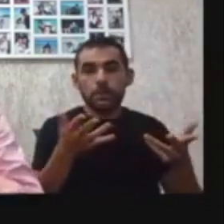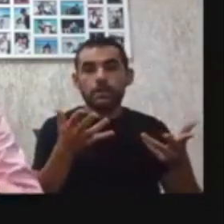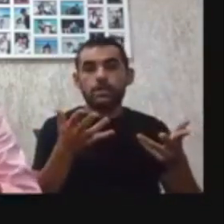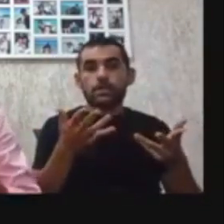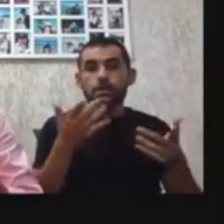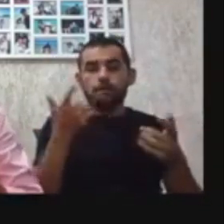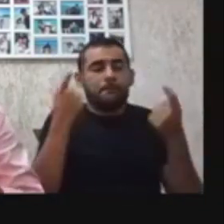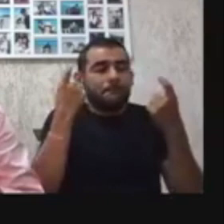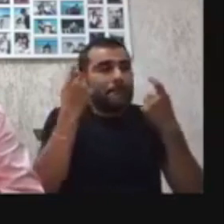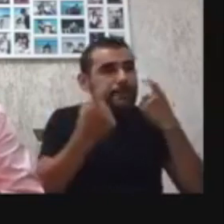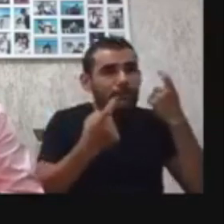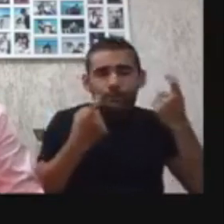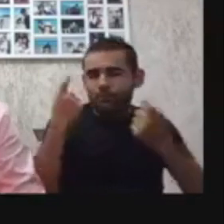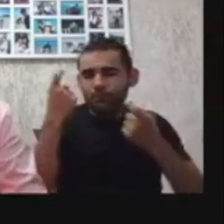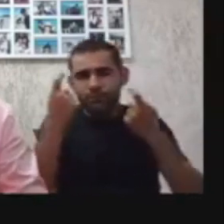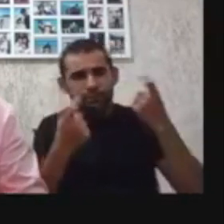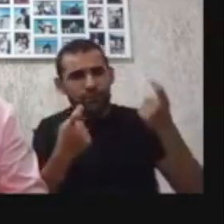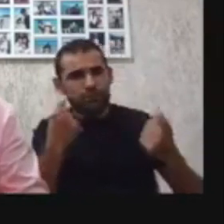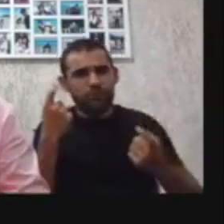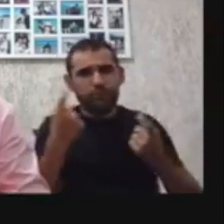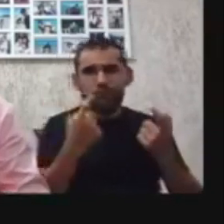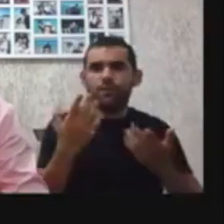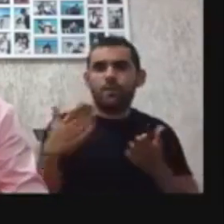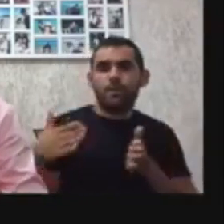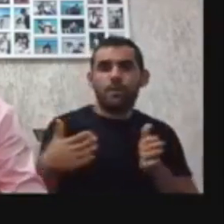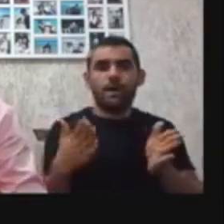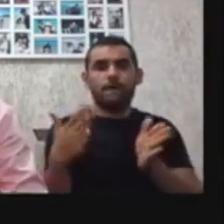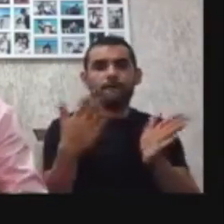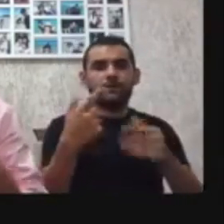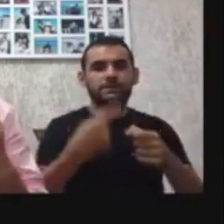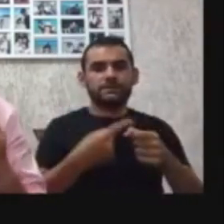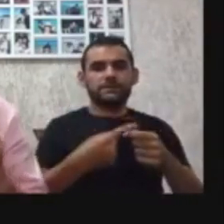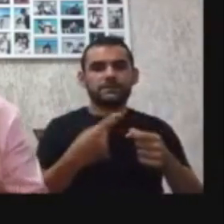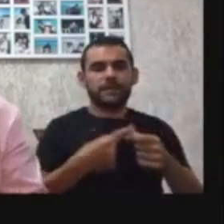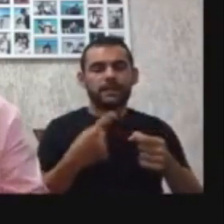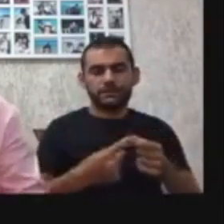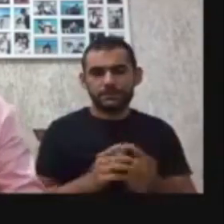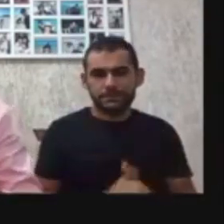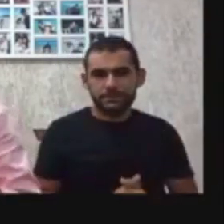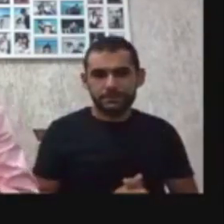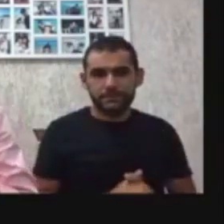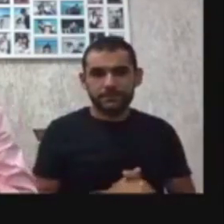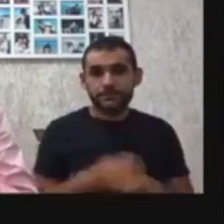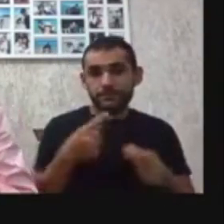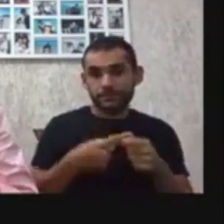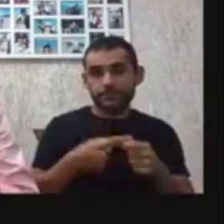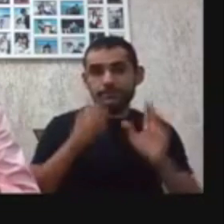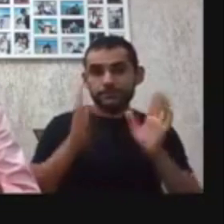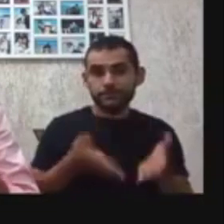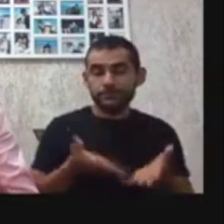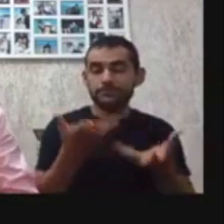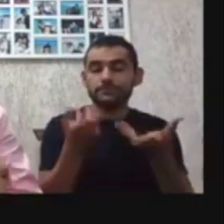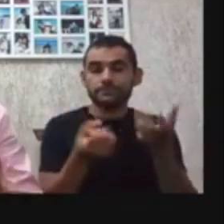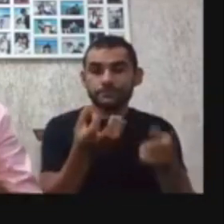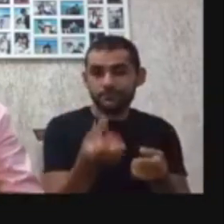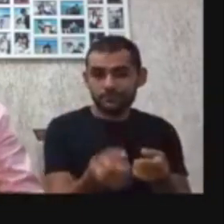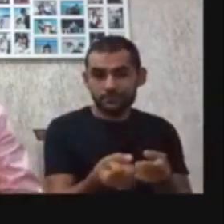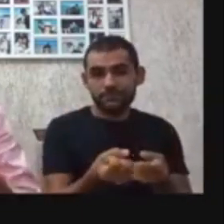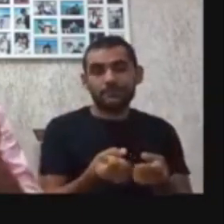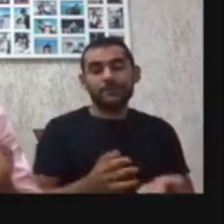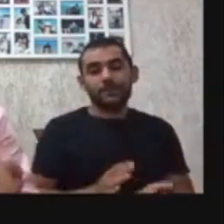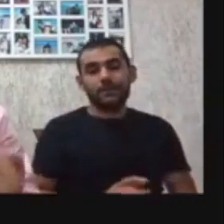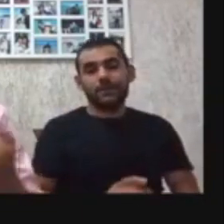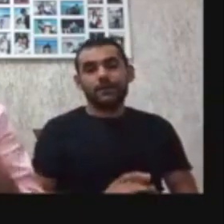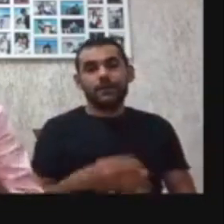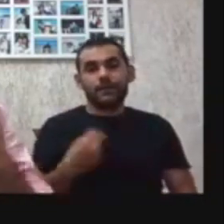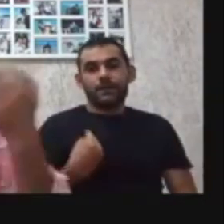muito preocupados com o rumo que a nossa cidade está tomando, os rumos que a nossa cidade já tomou. Eu quero viver aqui,